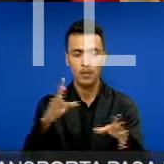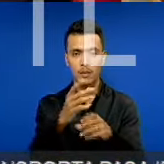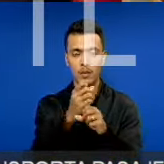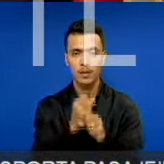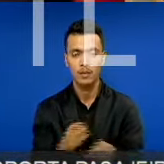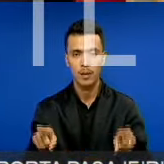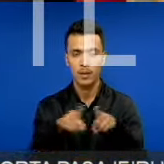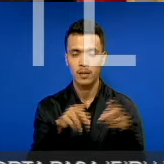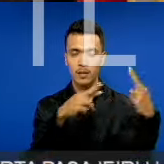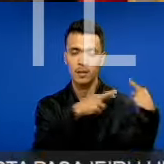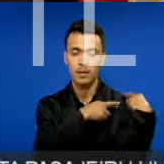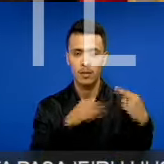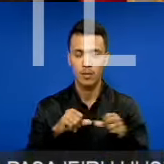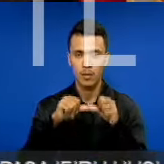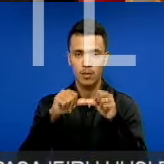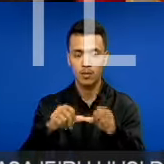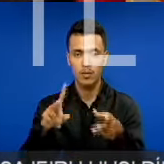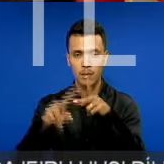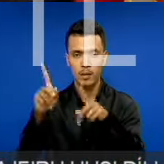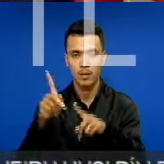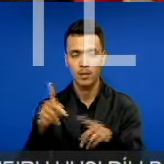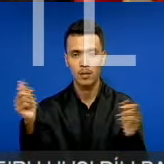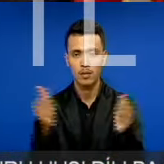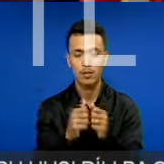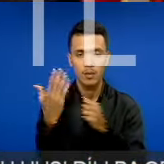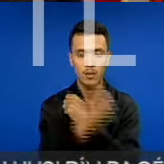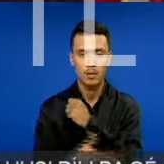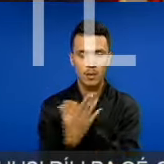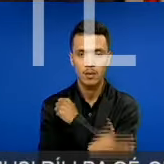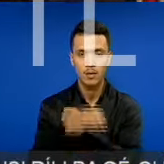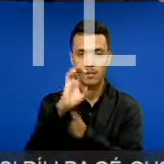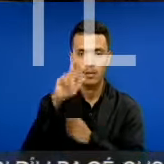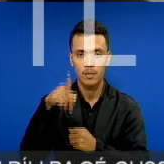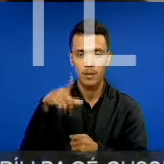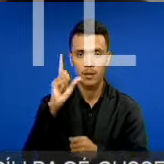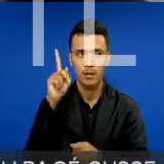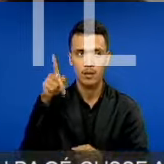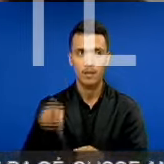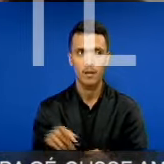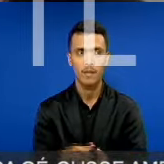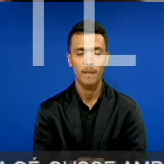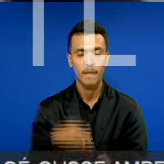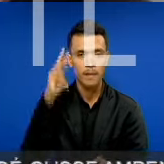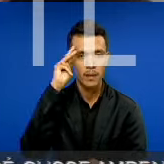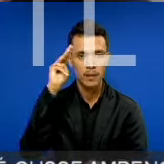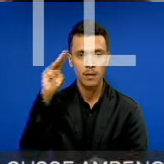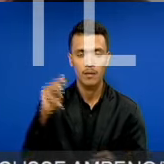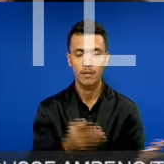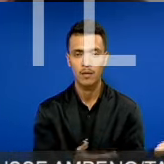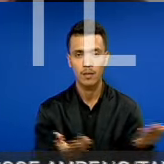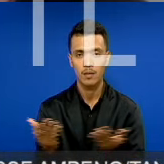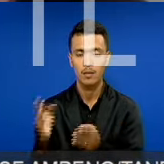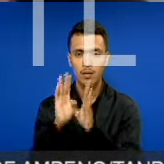responsabilidade ho de continua reforça lutan relação diplomática ho nação CPLP. Missão de nebe maka se lori sai